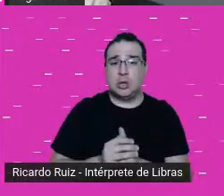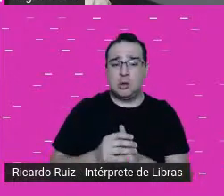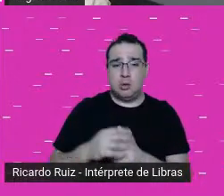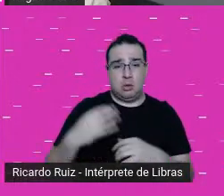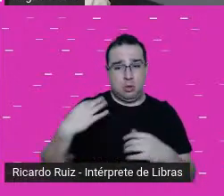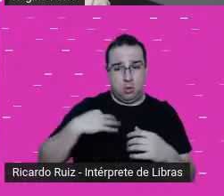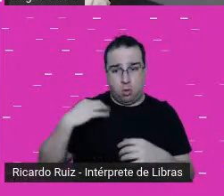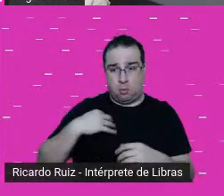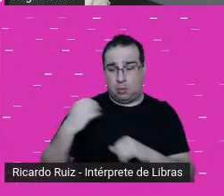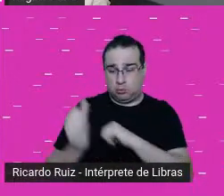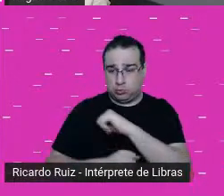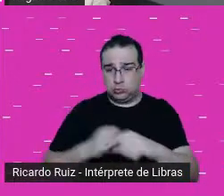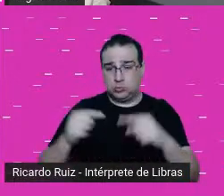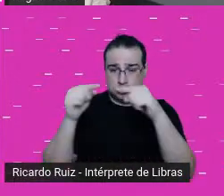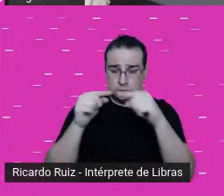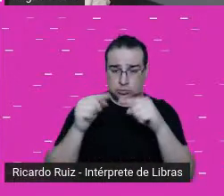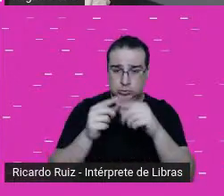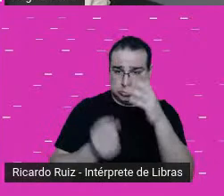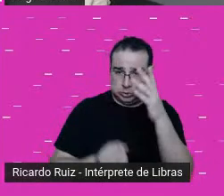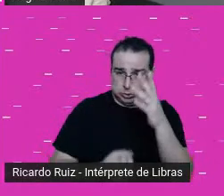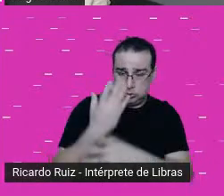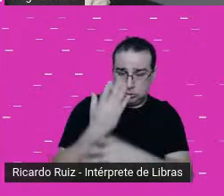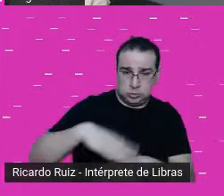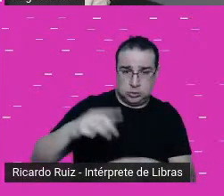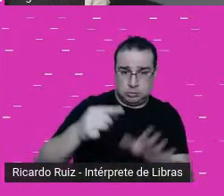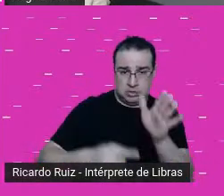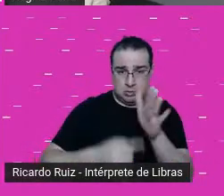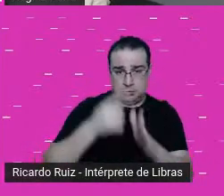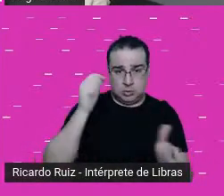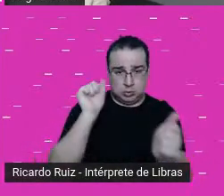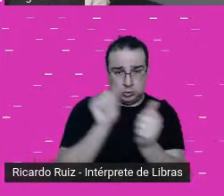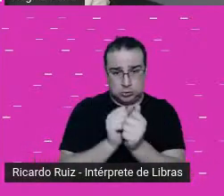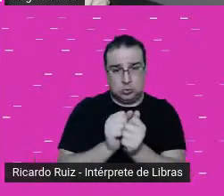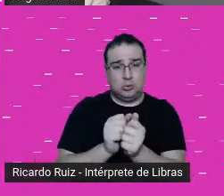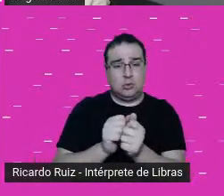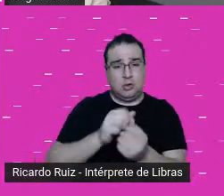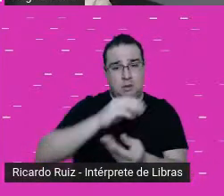resultou de uma desconstrução do primeiro com mesclas